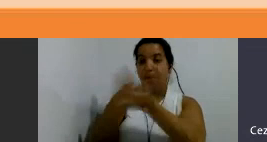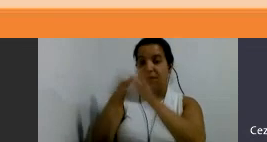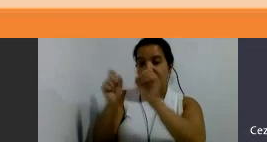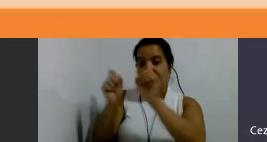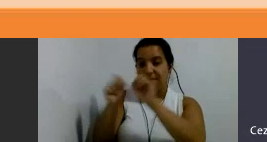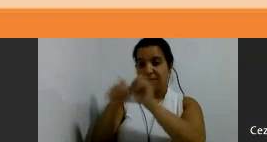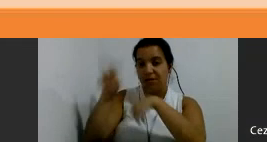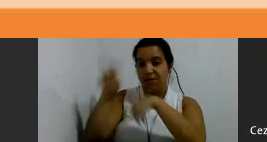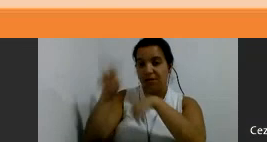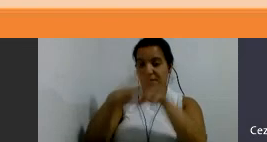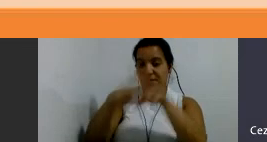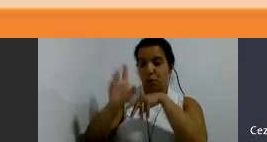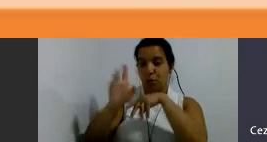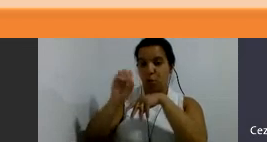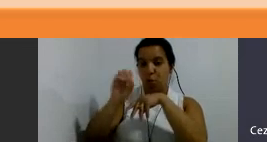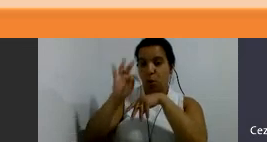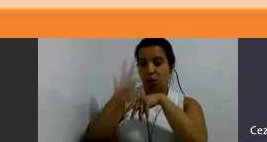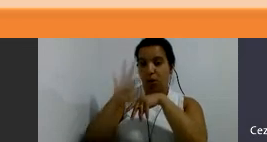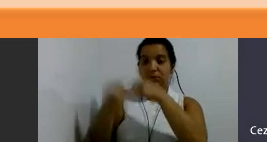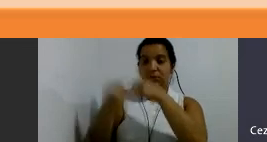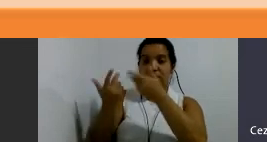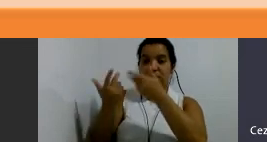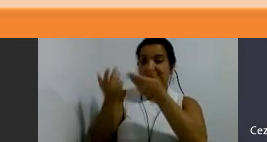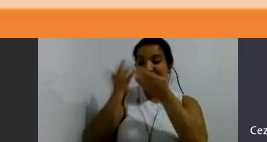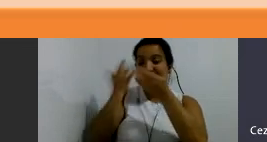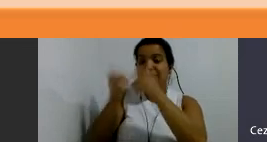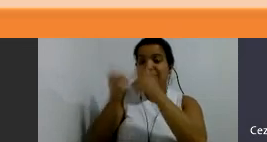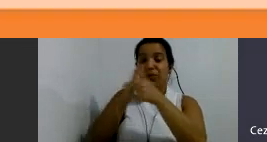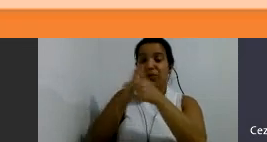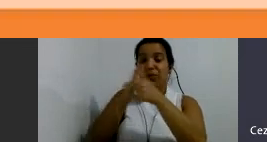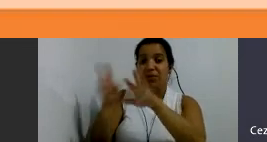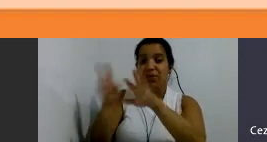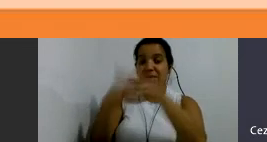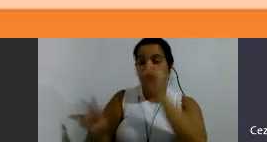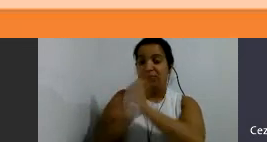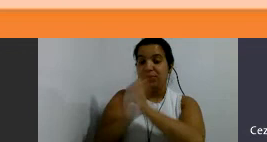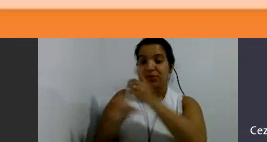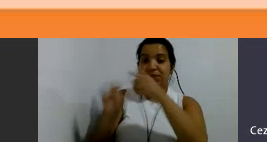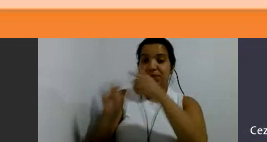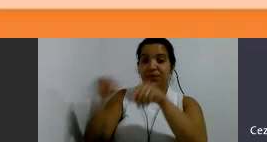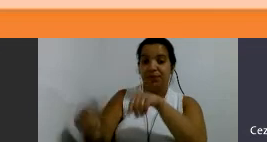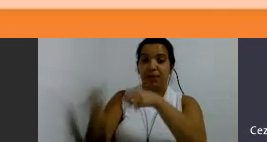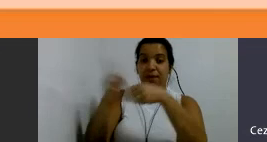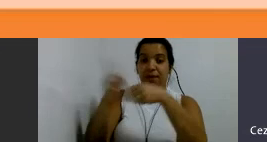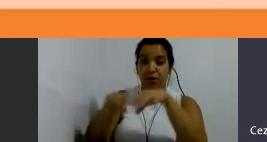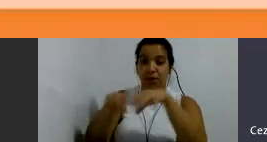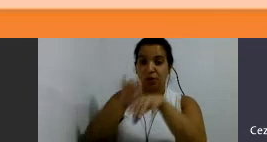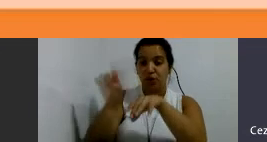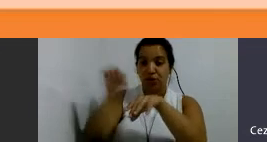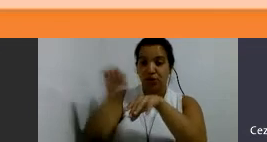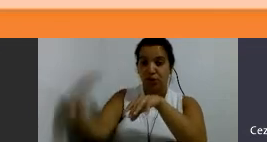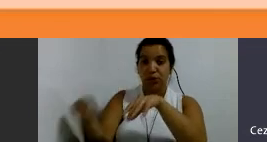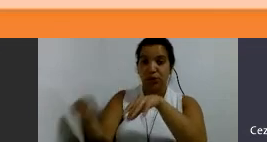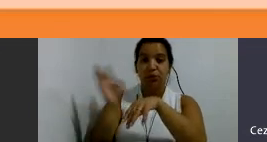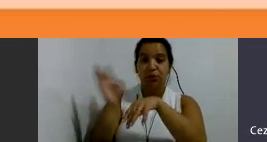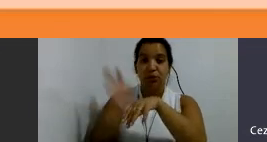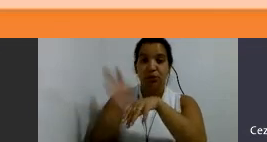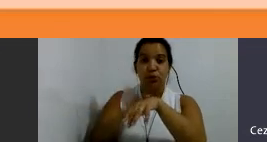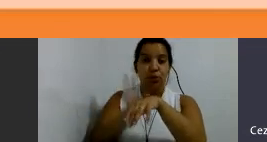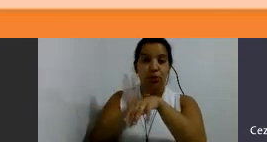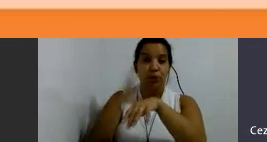gota espessa. Senão, você não consegue diagnosticar. E depois, o quê? O paciente volta dias depois, num quadro